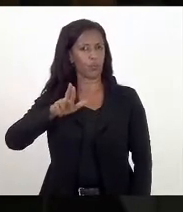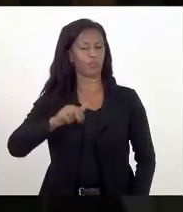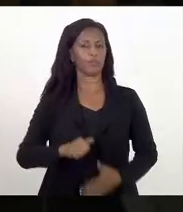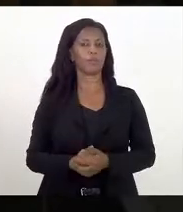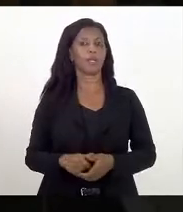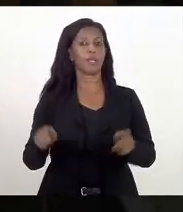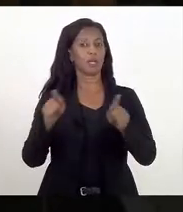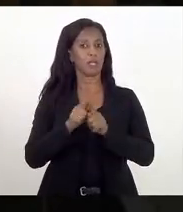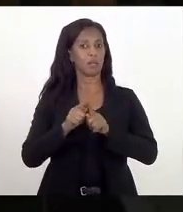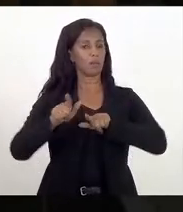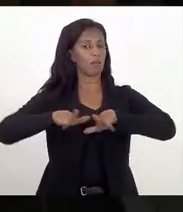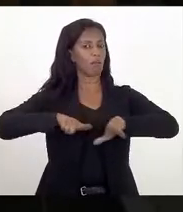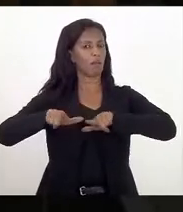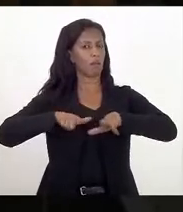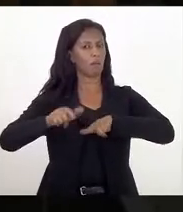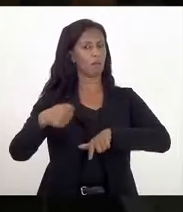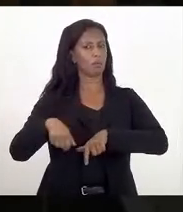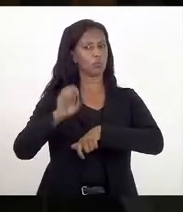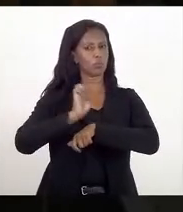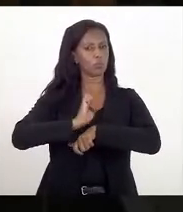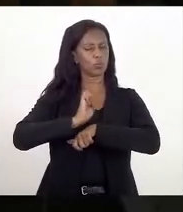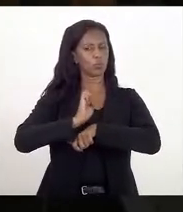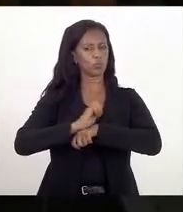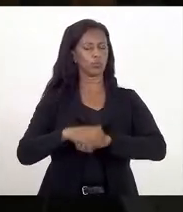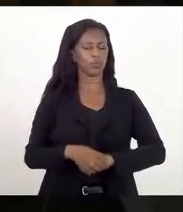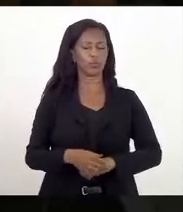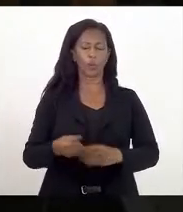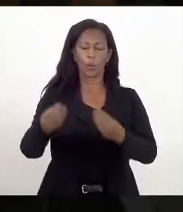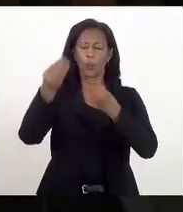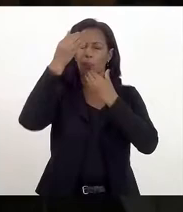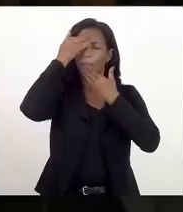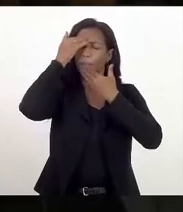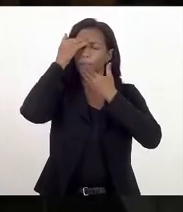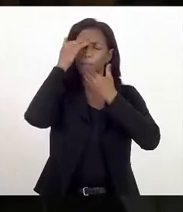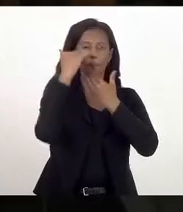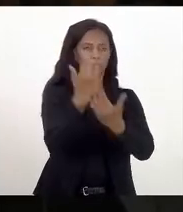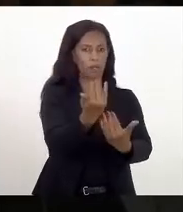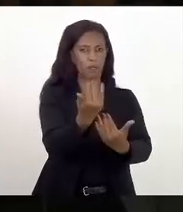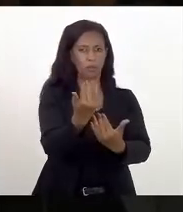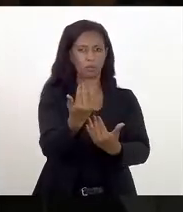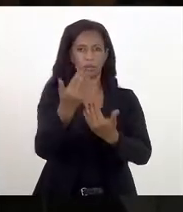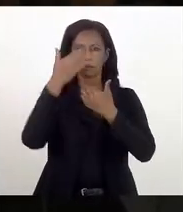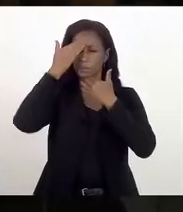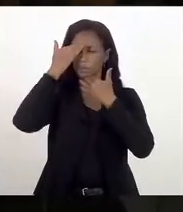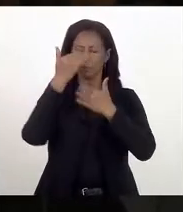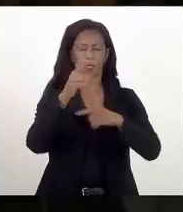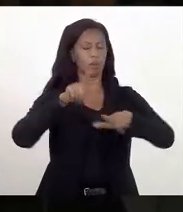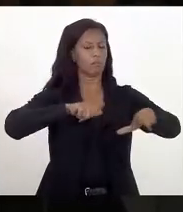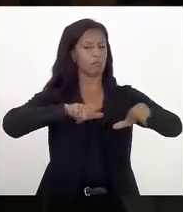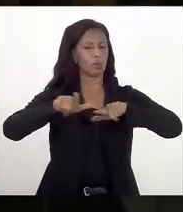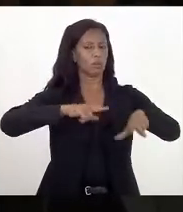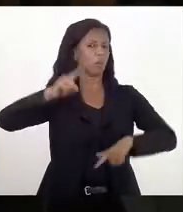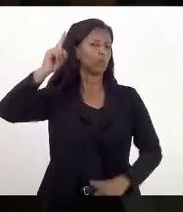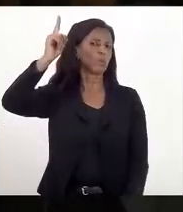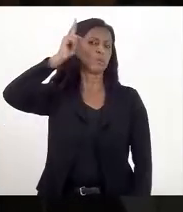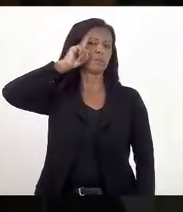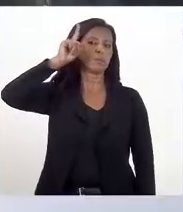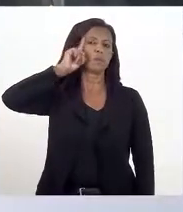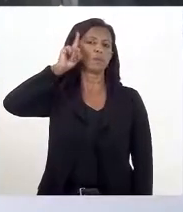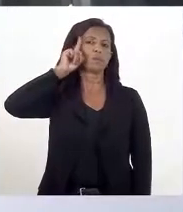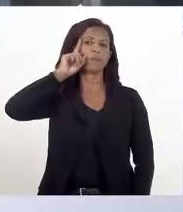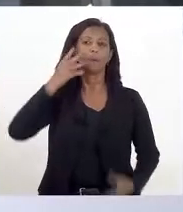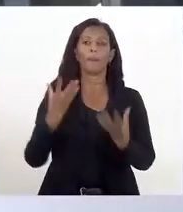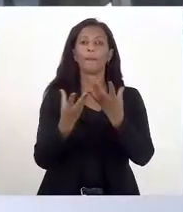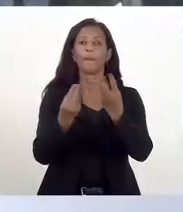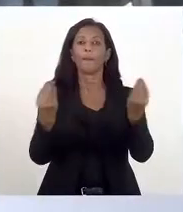cidadão desse Estado, eu quero dizer a vocês muito obrigado, muito obrigado pelo trabalho cotidiano, muito trabalho,